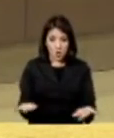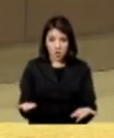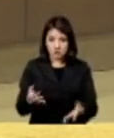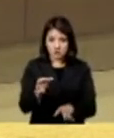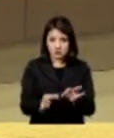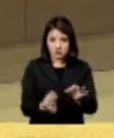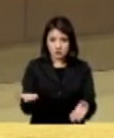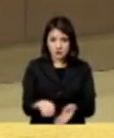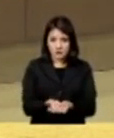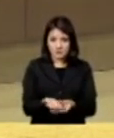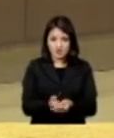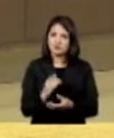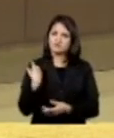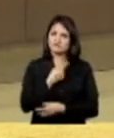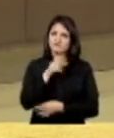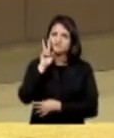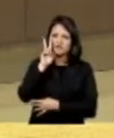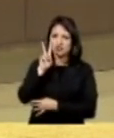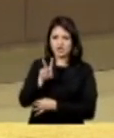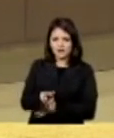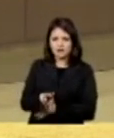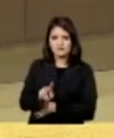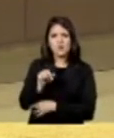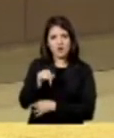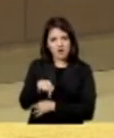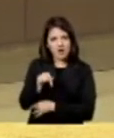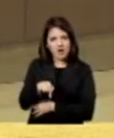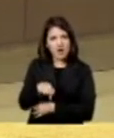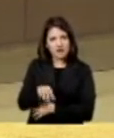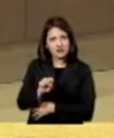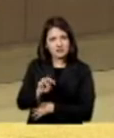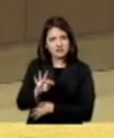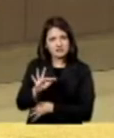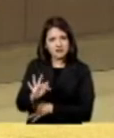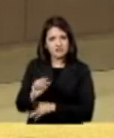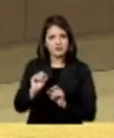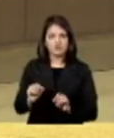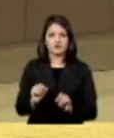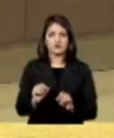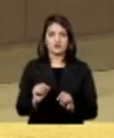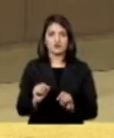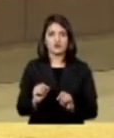Nós assistimos, excelências, aqui, o partido autor da ação,